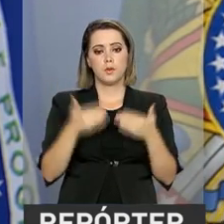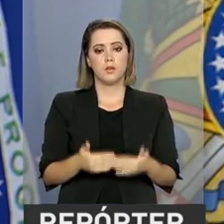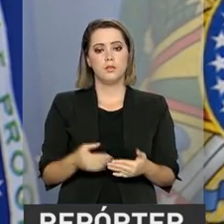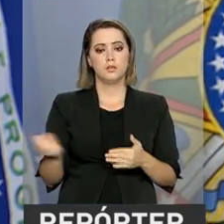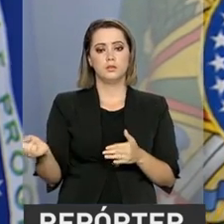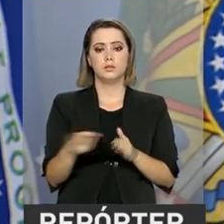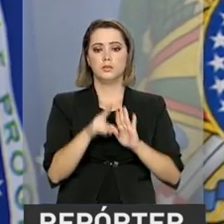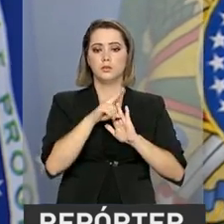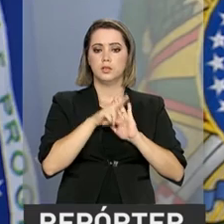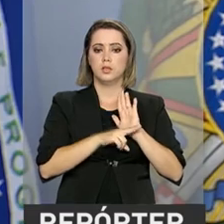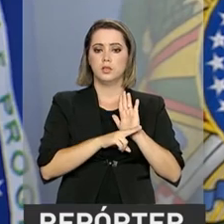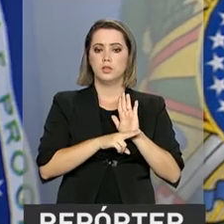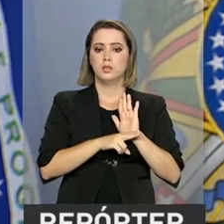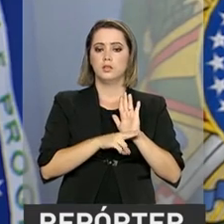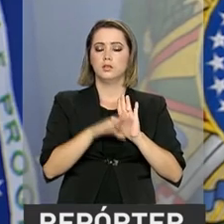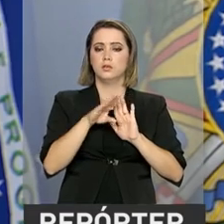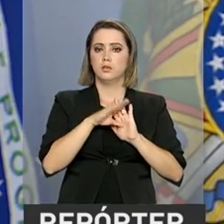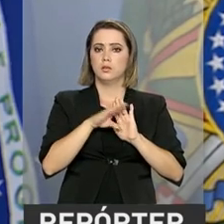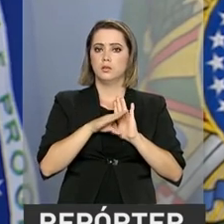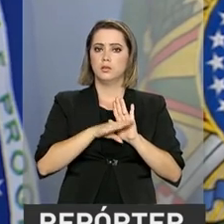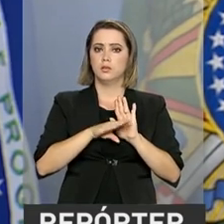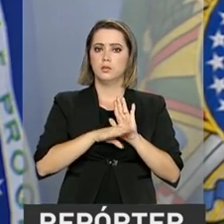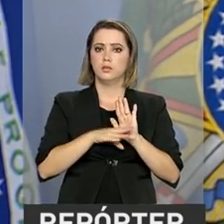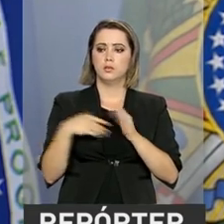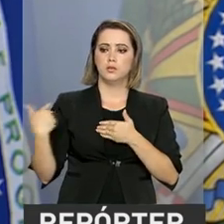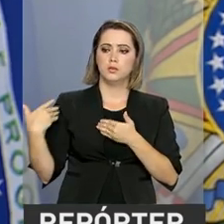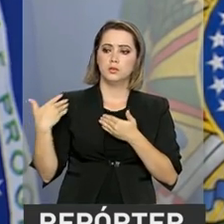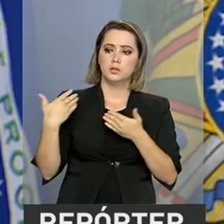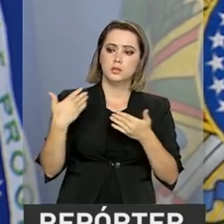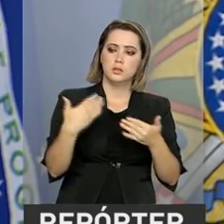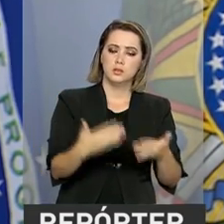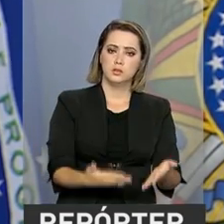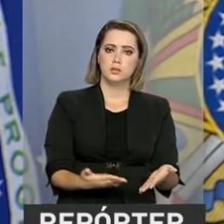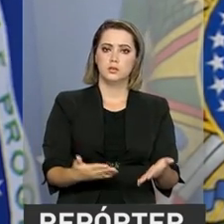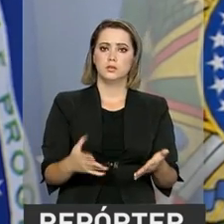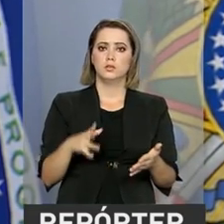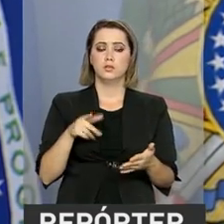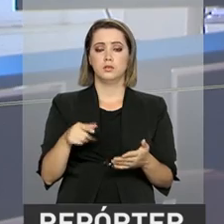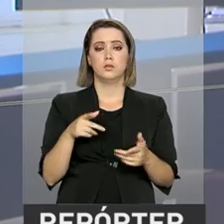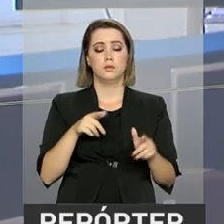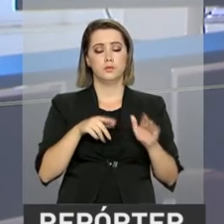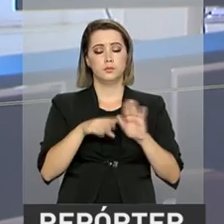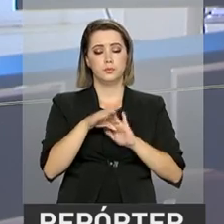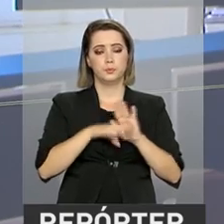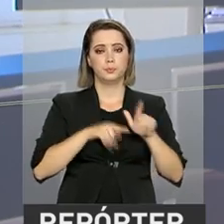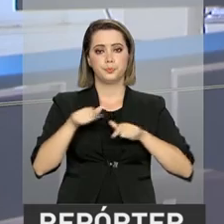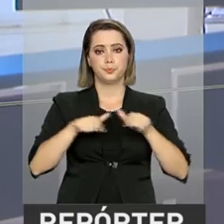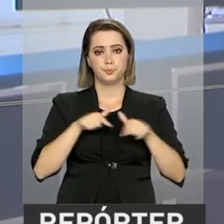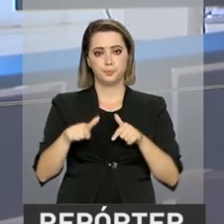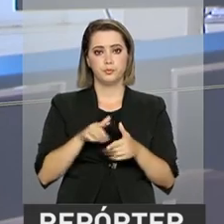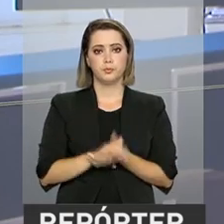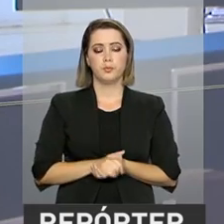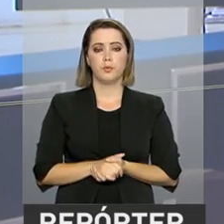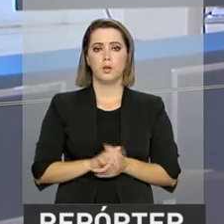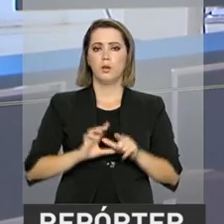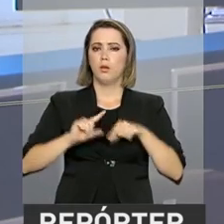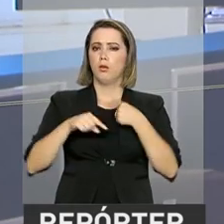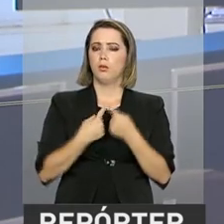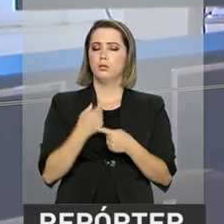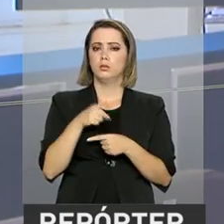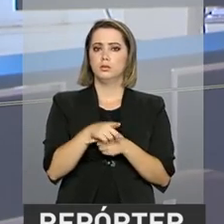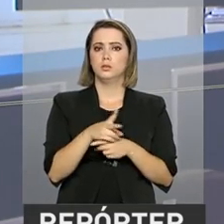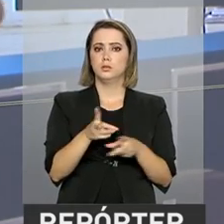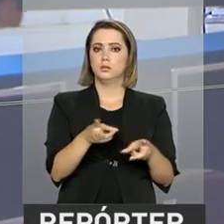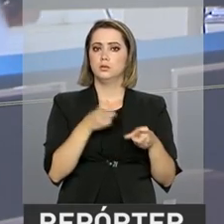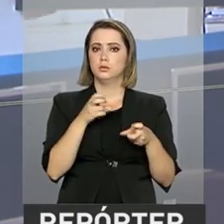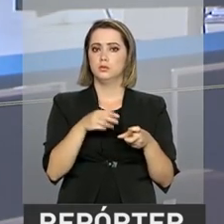reformas e das medidas que vem sendo eh tomadas e depois da avaliação sobre a